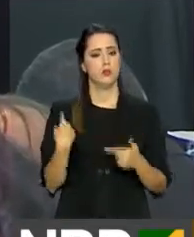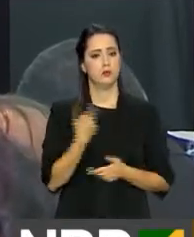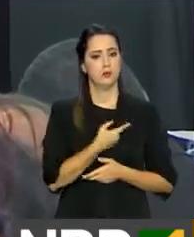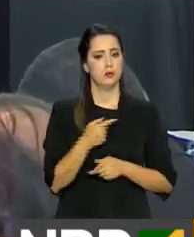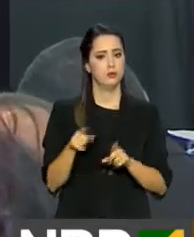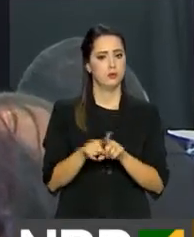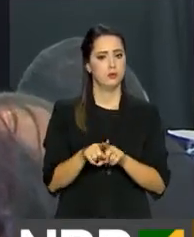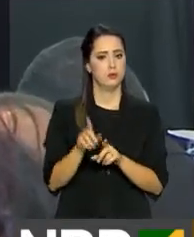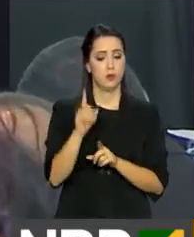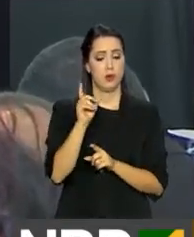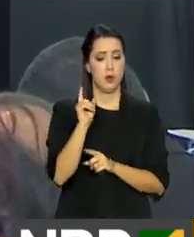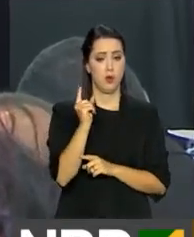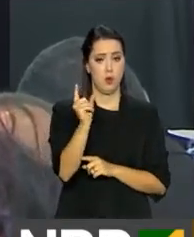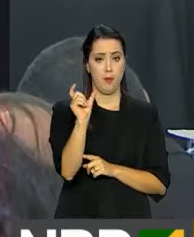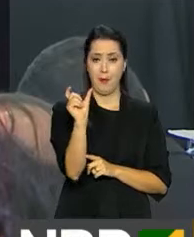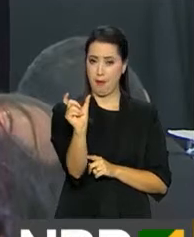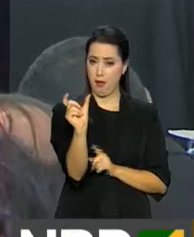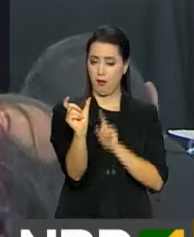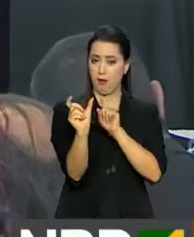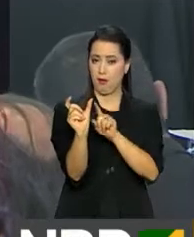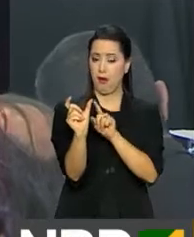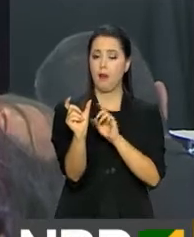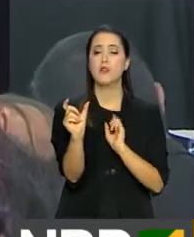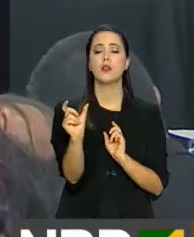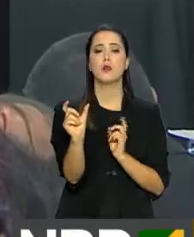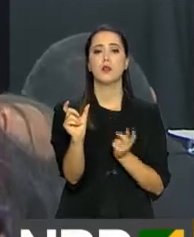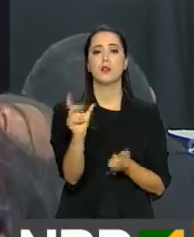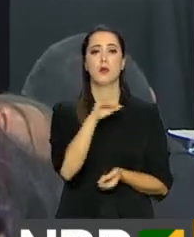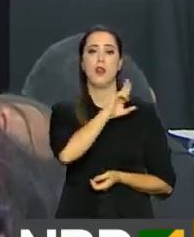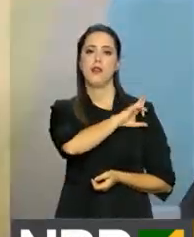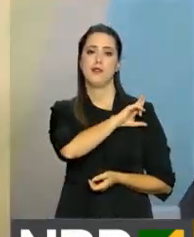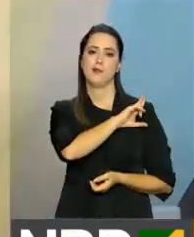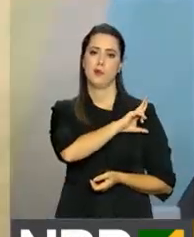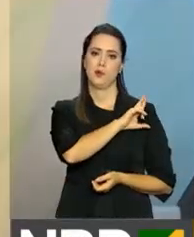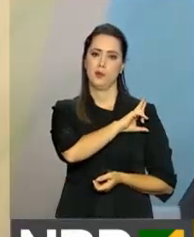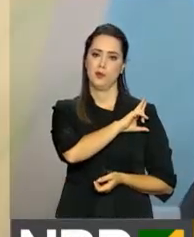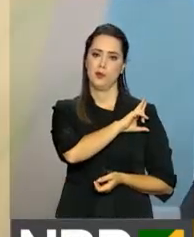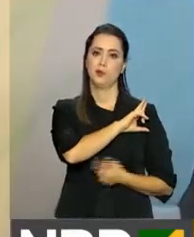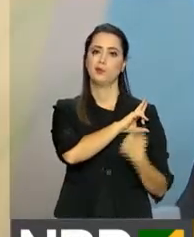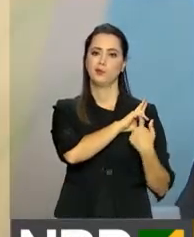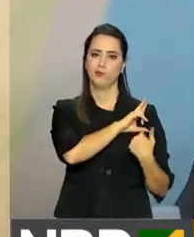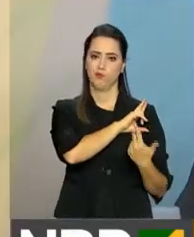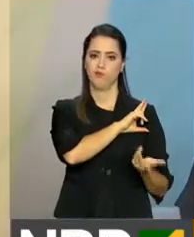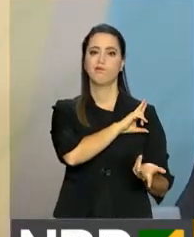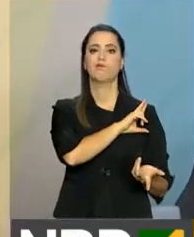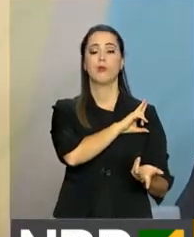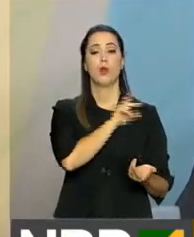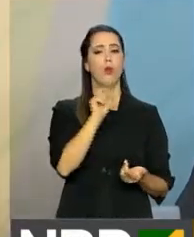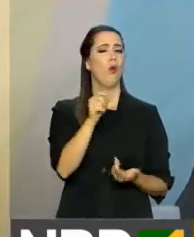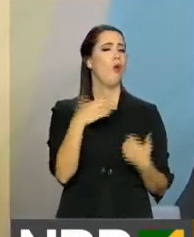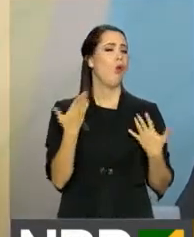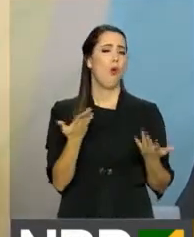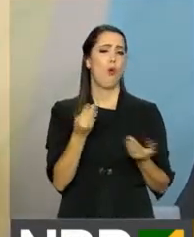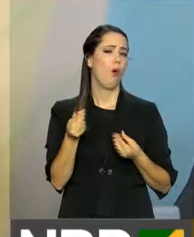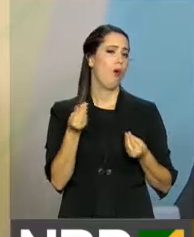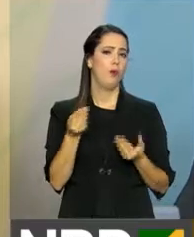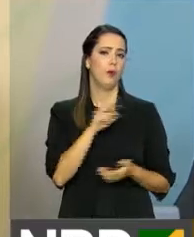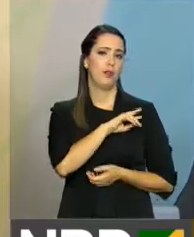em uma palavra pela idéia da responsabilidade e atuar com responsabilidade